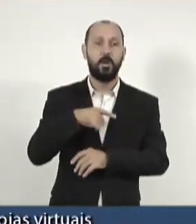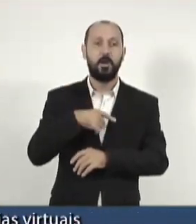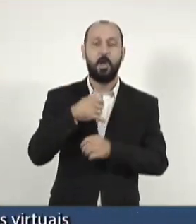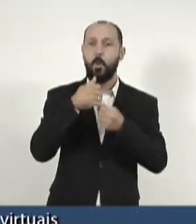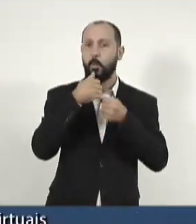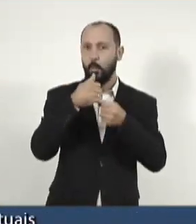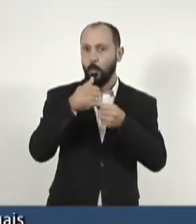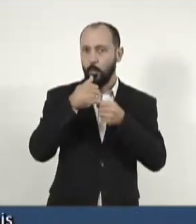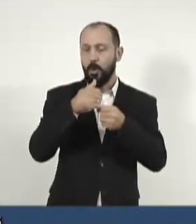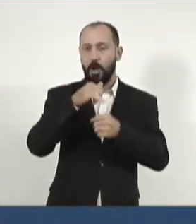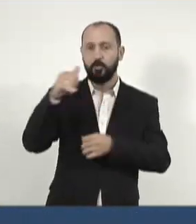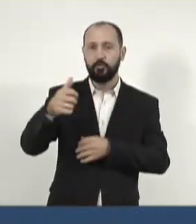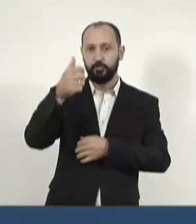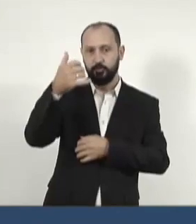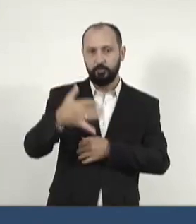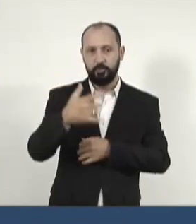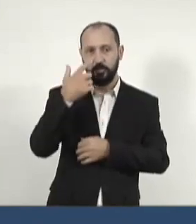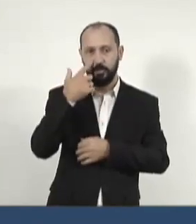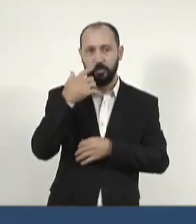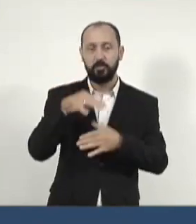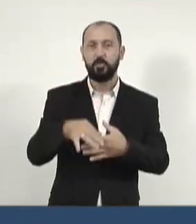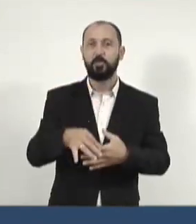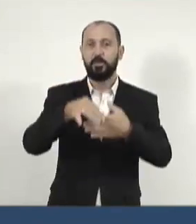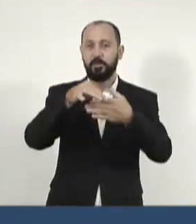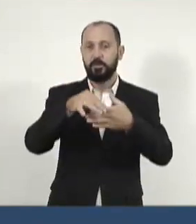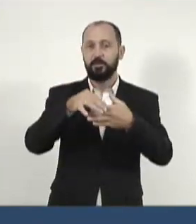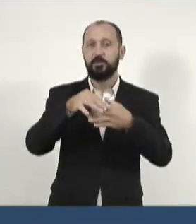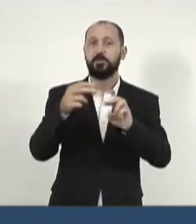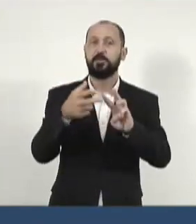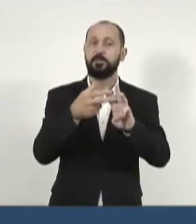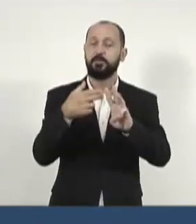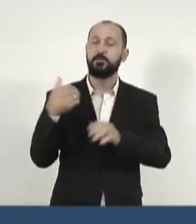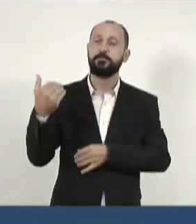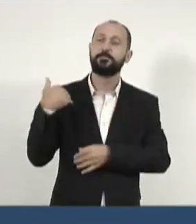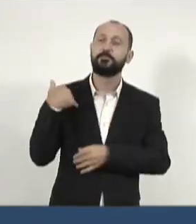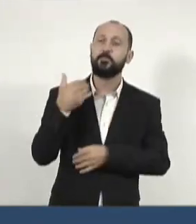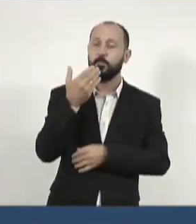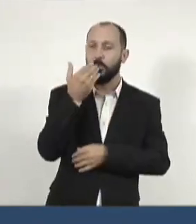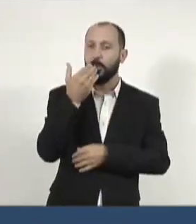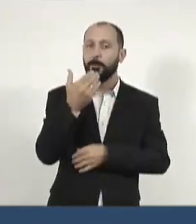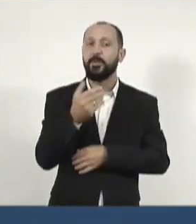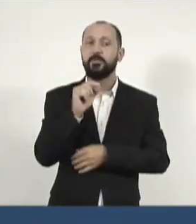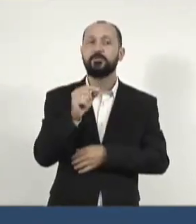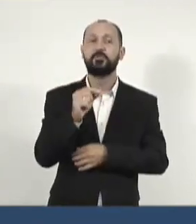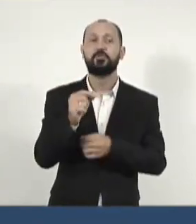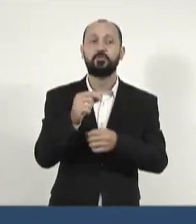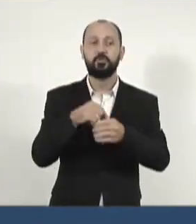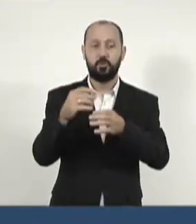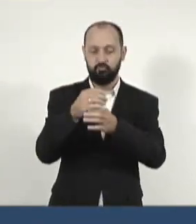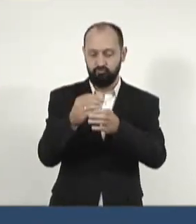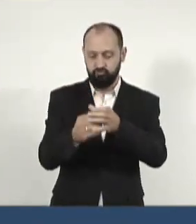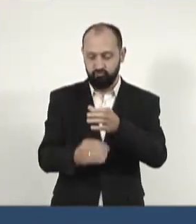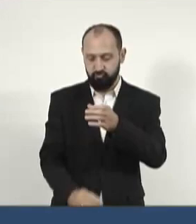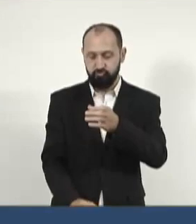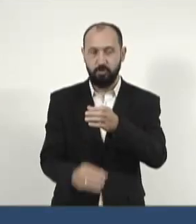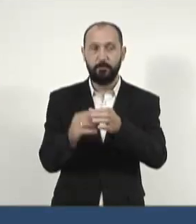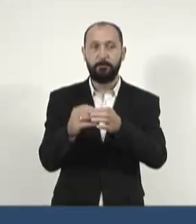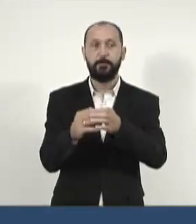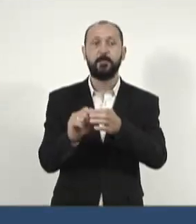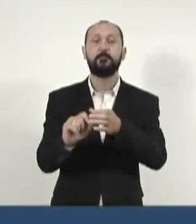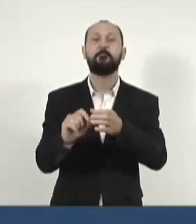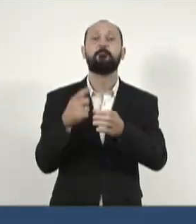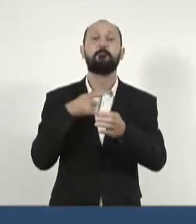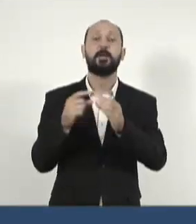Carapó. Justificativa: as lideranças indígenas buscaram nosso gabinete solicitando a instalação de poço